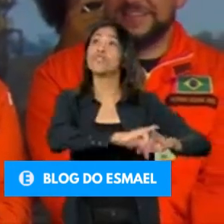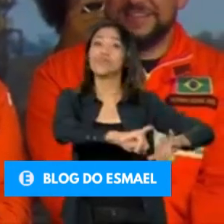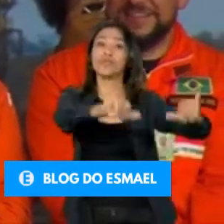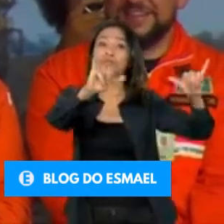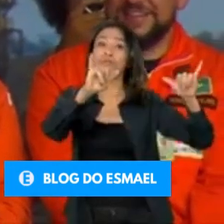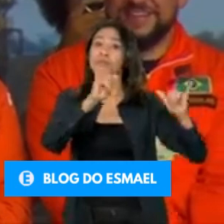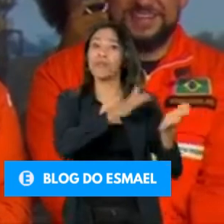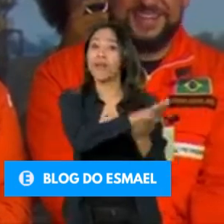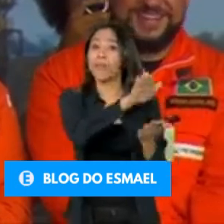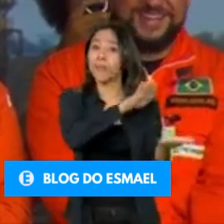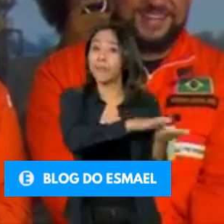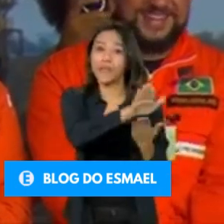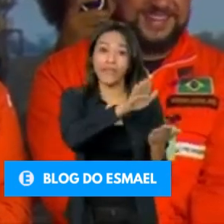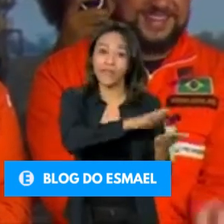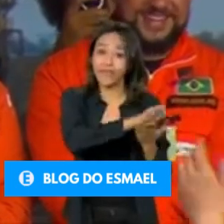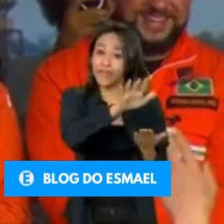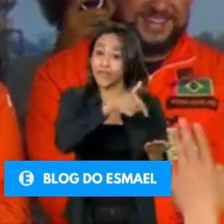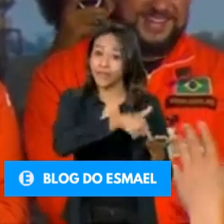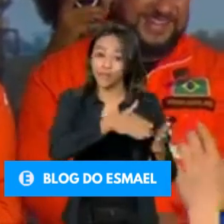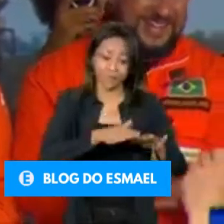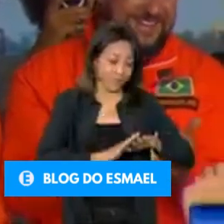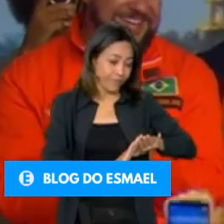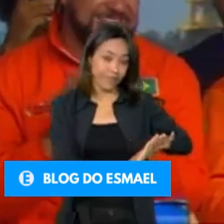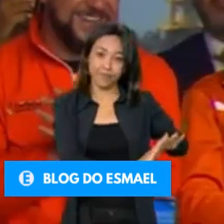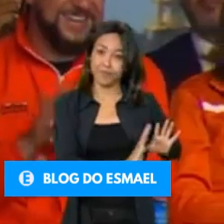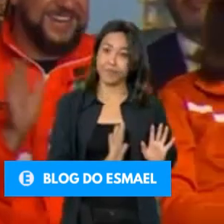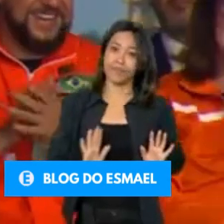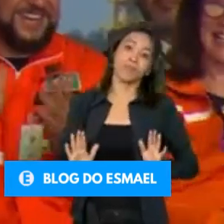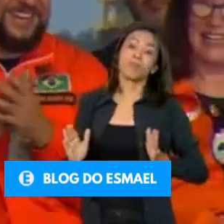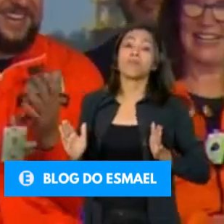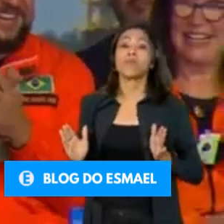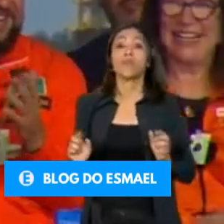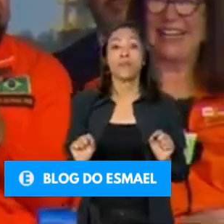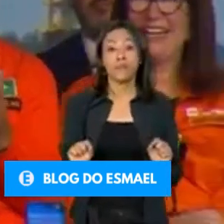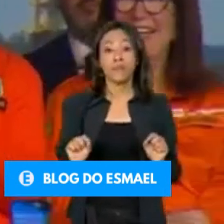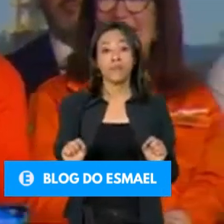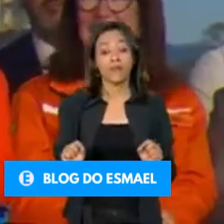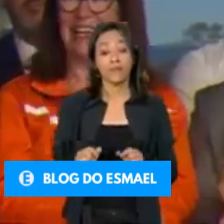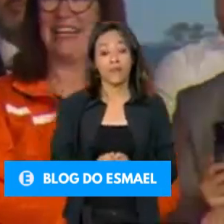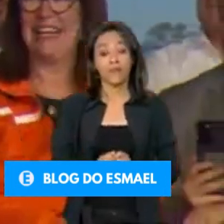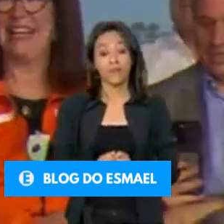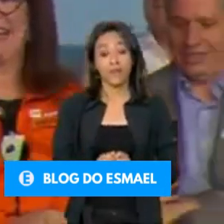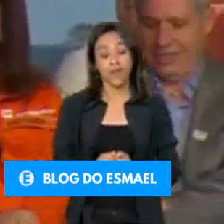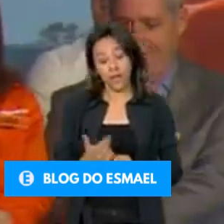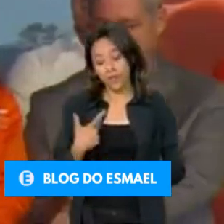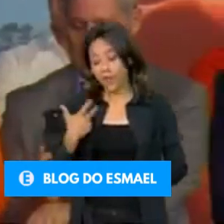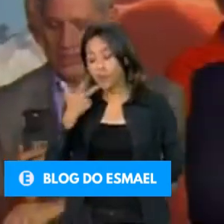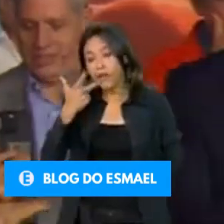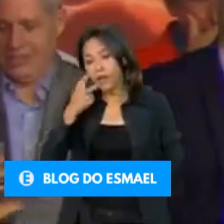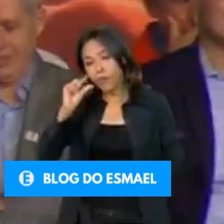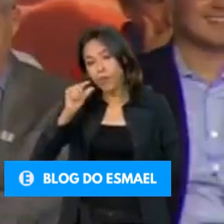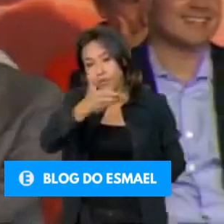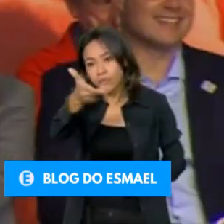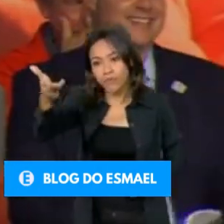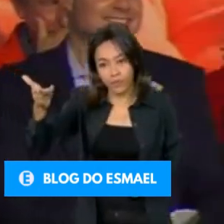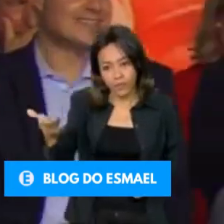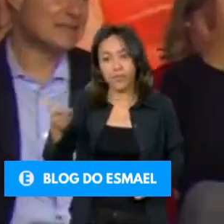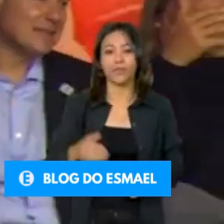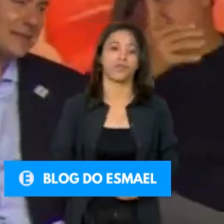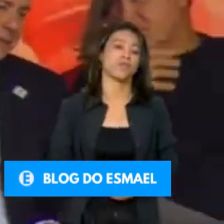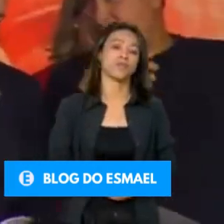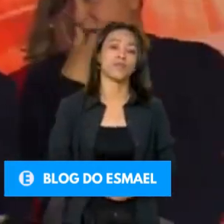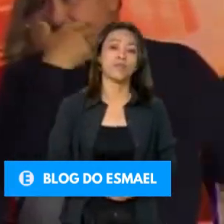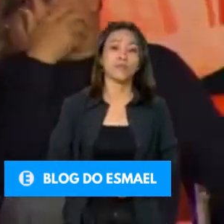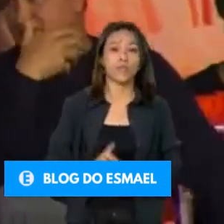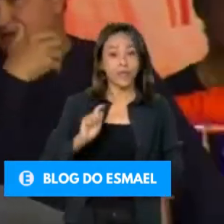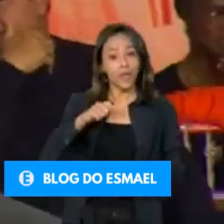discurso que eu ia fazer na minha retomada da produção. E eu queria falar um pouco com vocês.